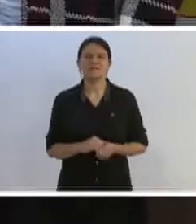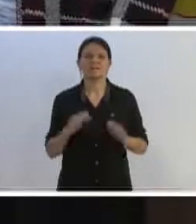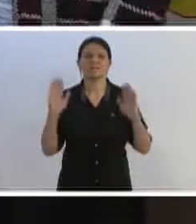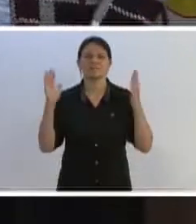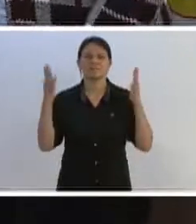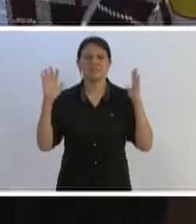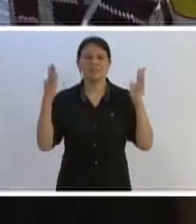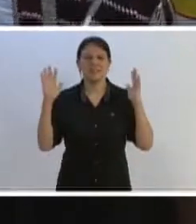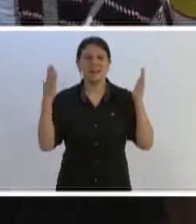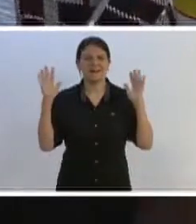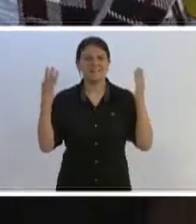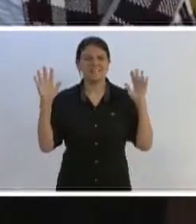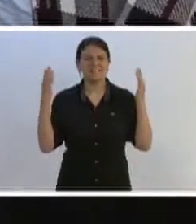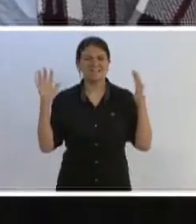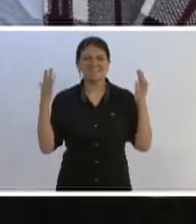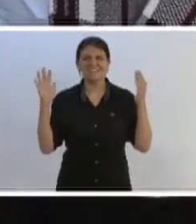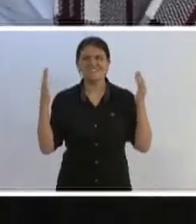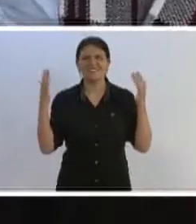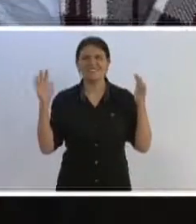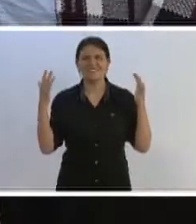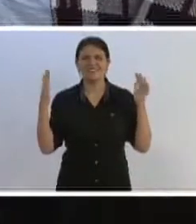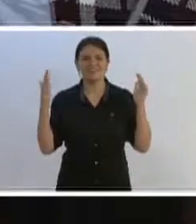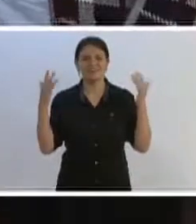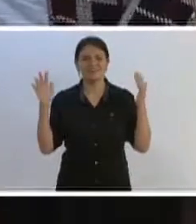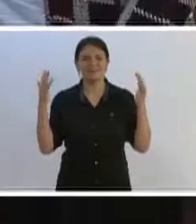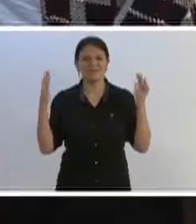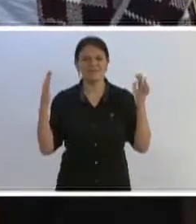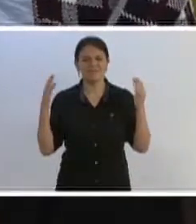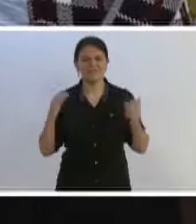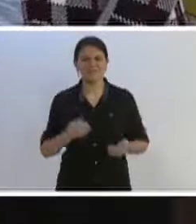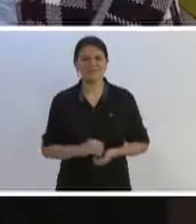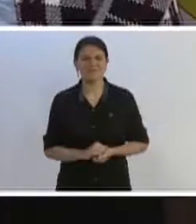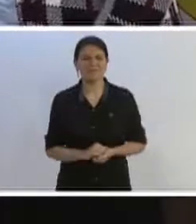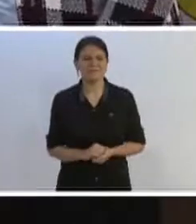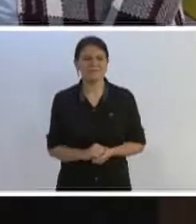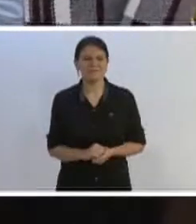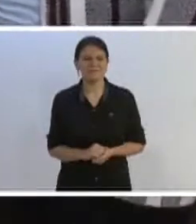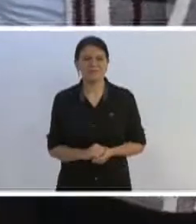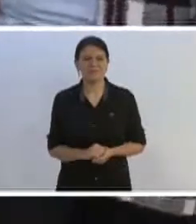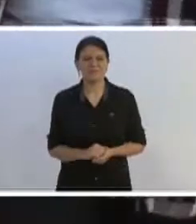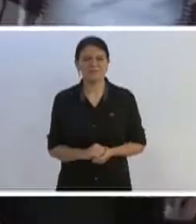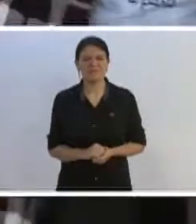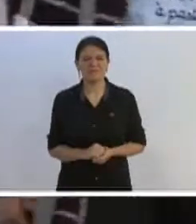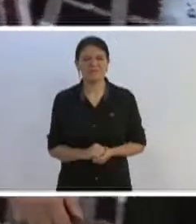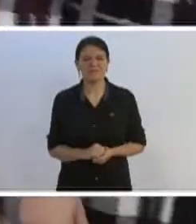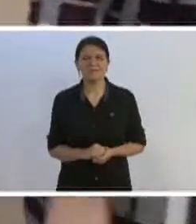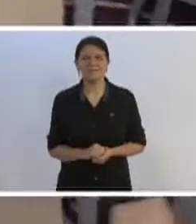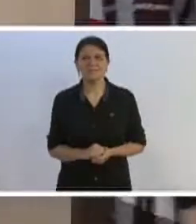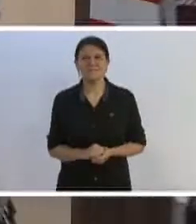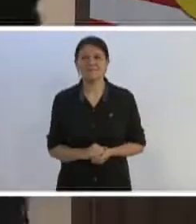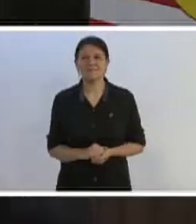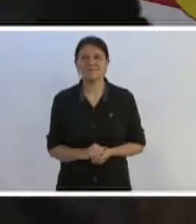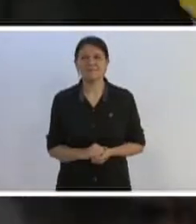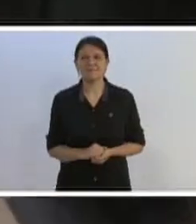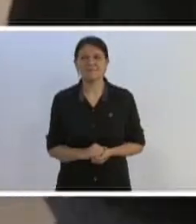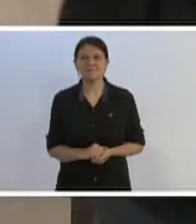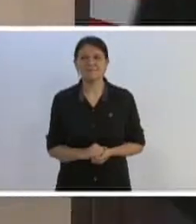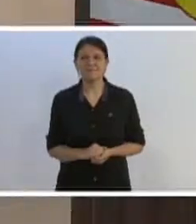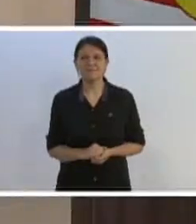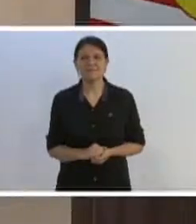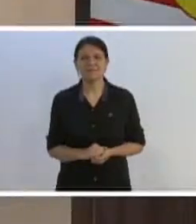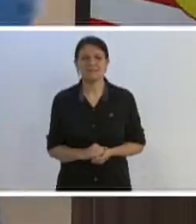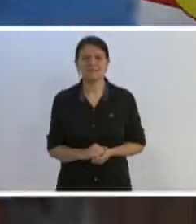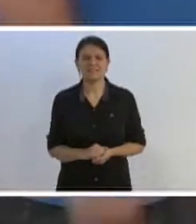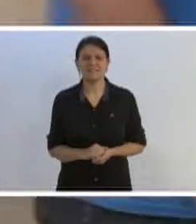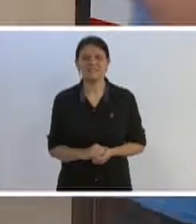escolar e social dos autistas. A presidente agradeceu a homenagem e destacou que ainda é uma entidade pequena, mas